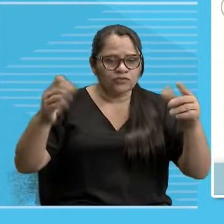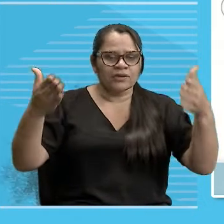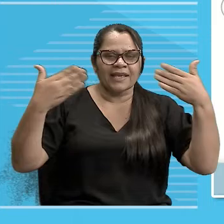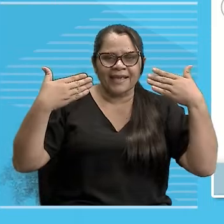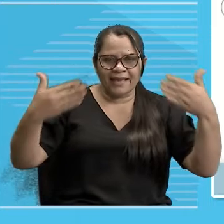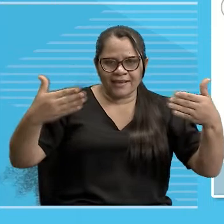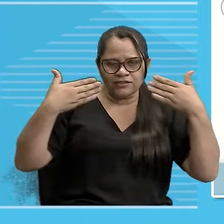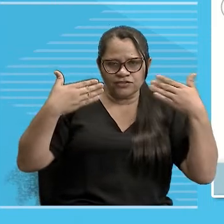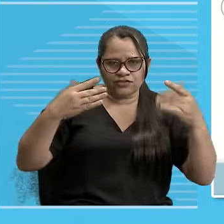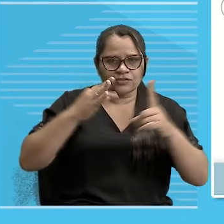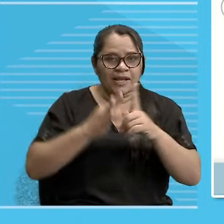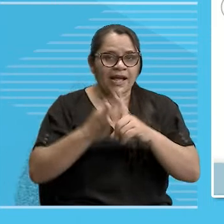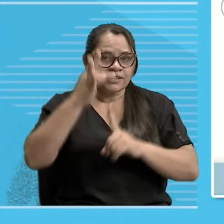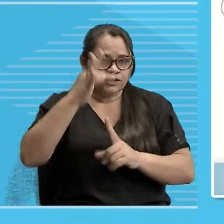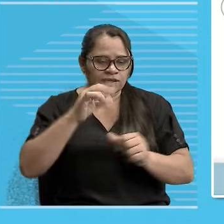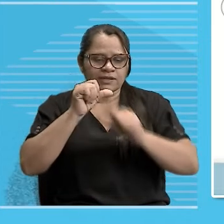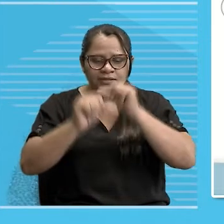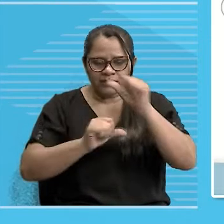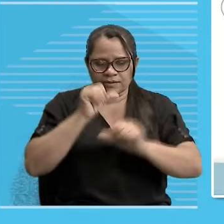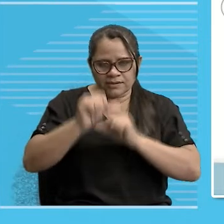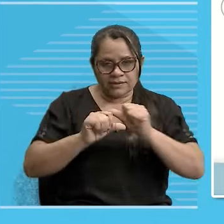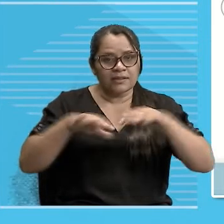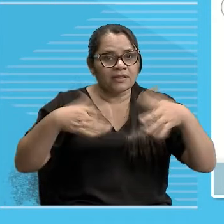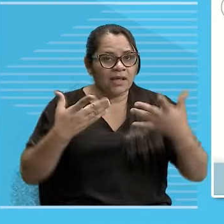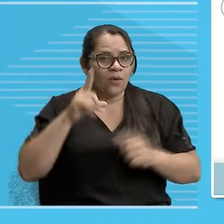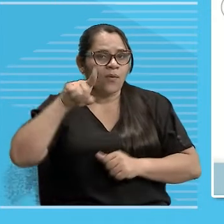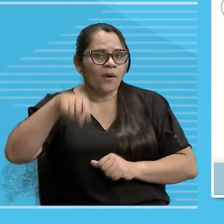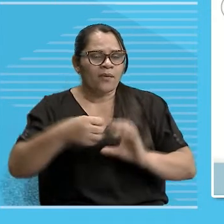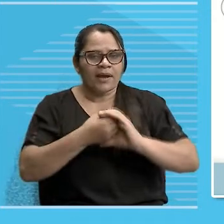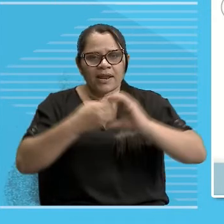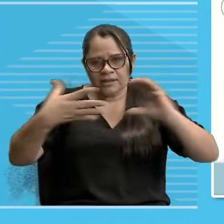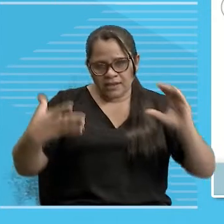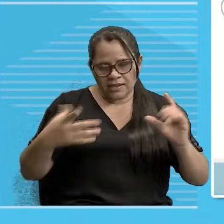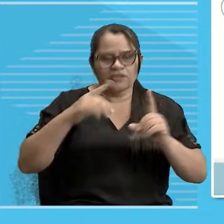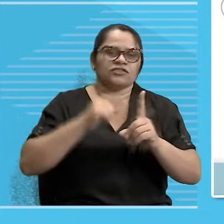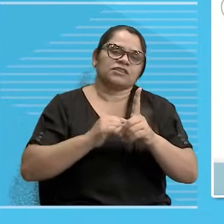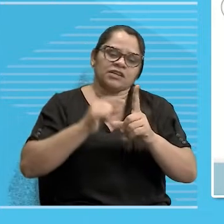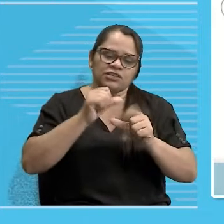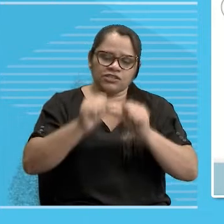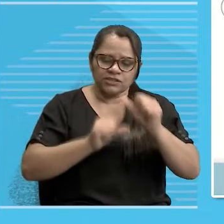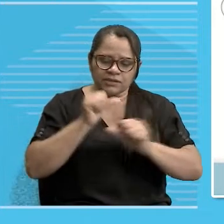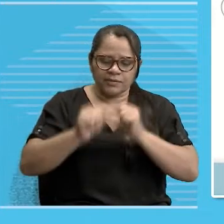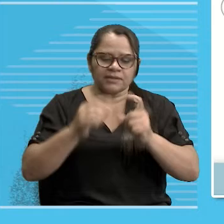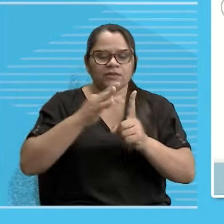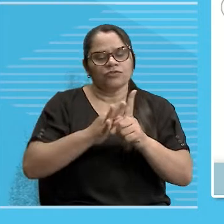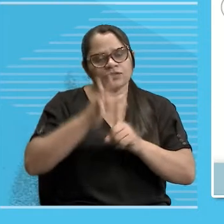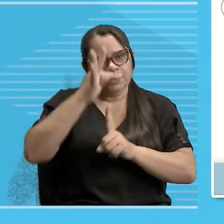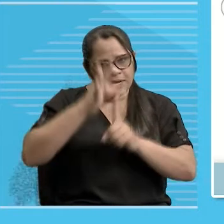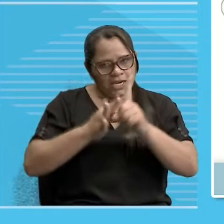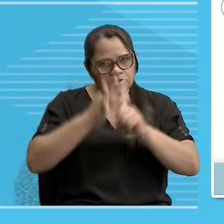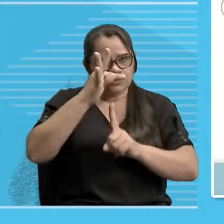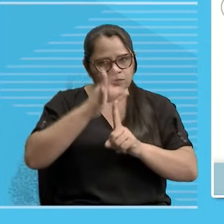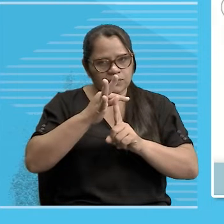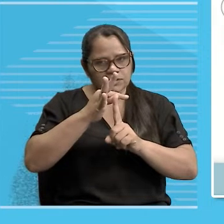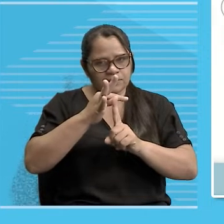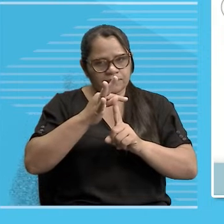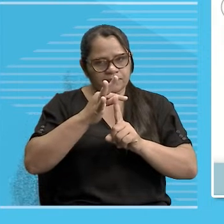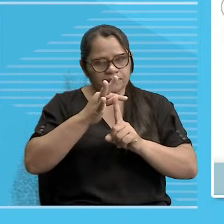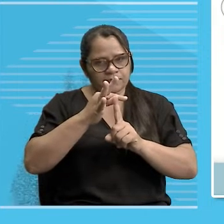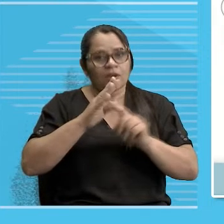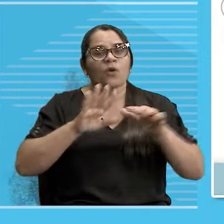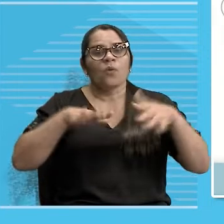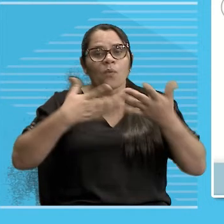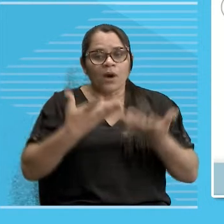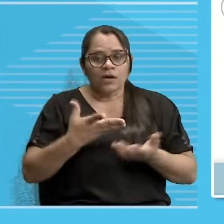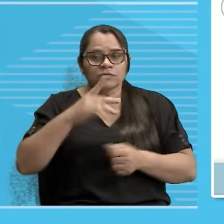alta. Então, isso caracteriza uma variação de temperaturas. Tá? Quando eu